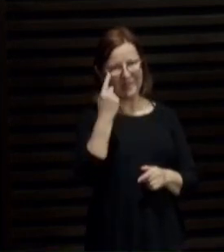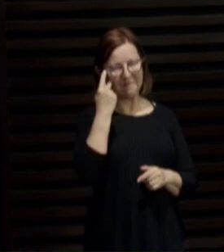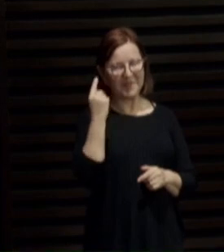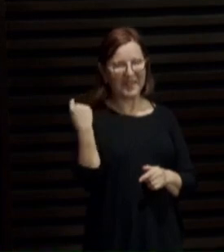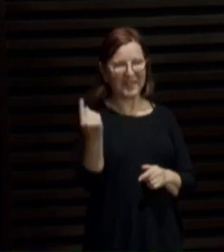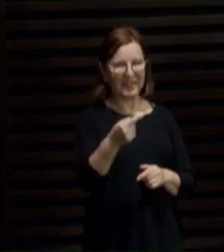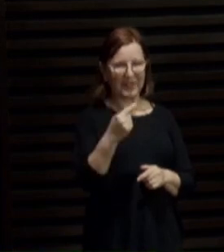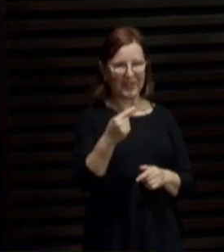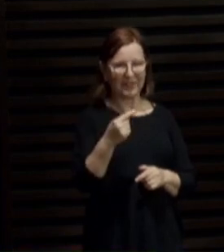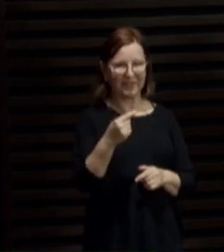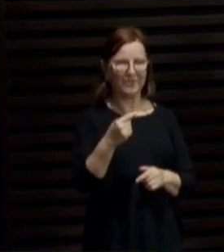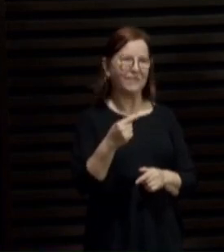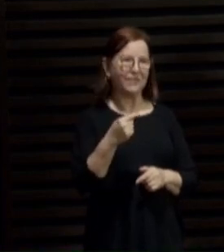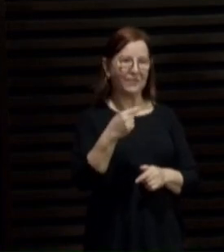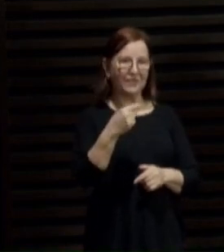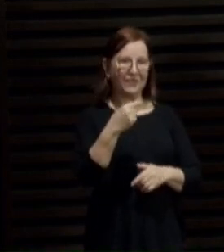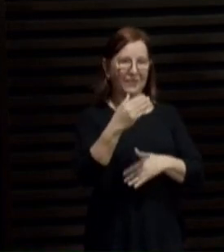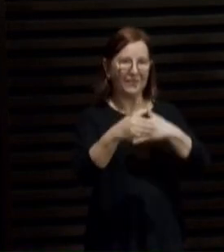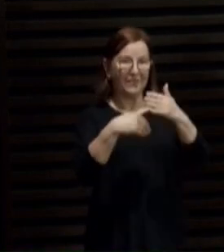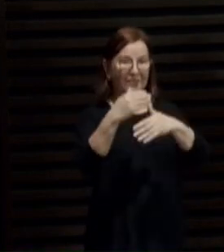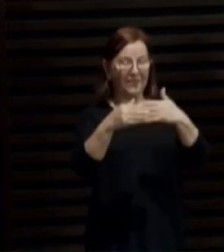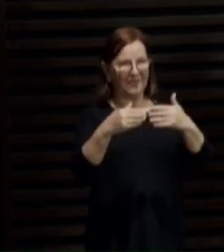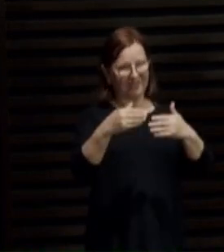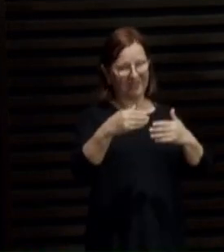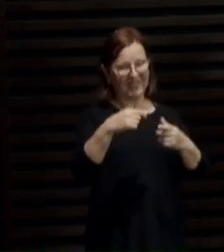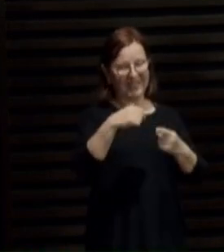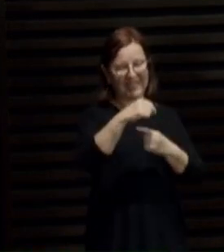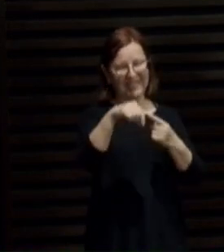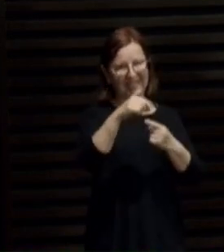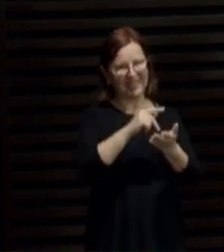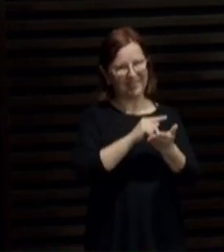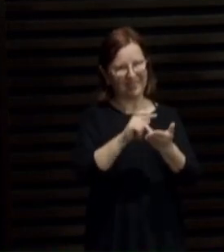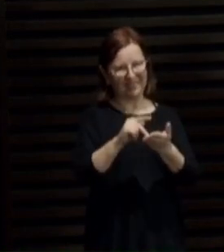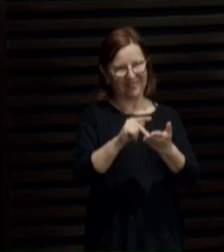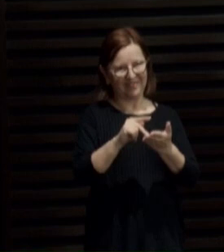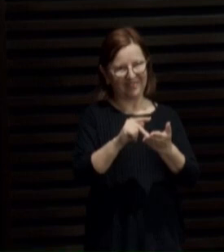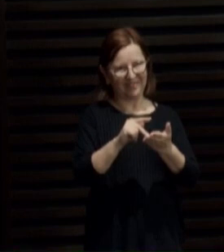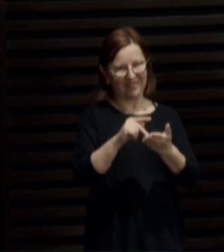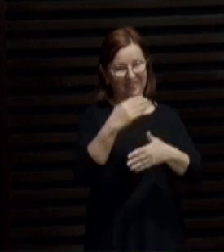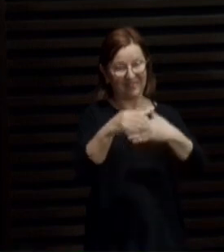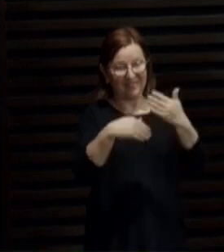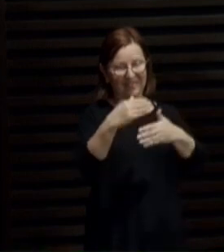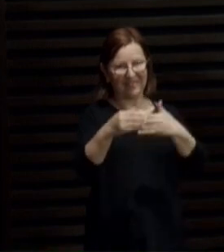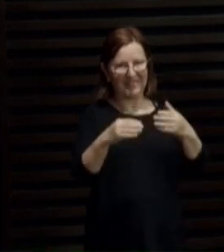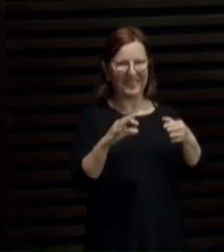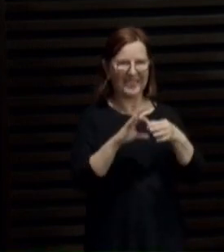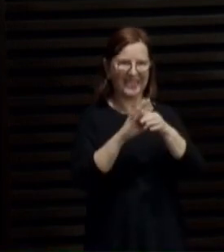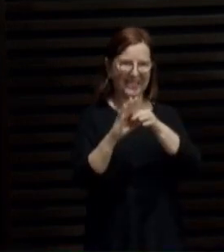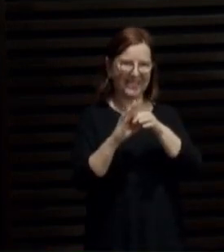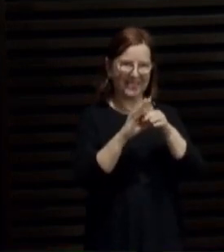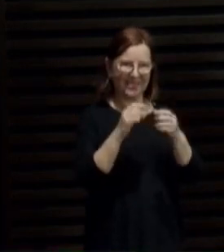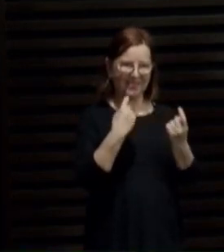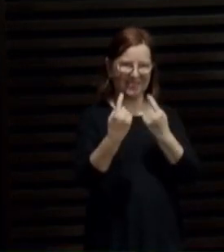possamos crescer em santidade, em pureza e crescer na comunhão uns